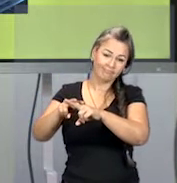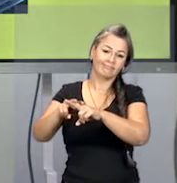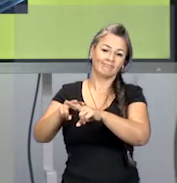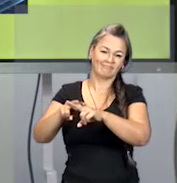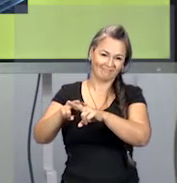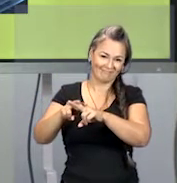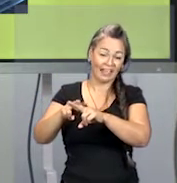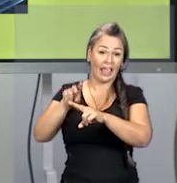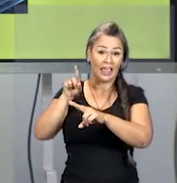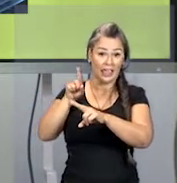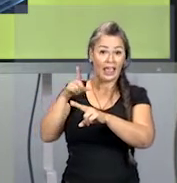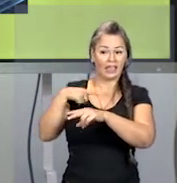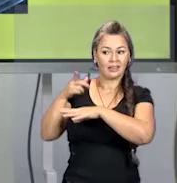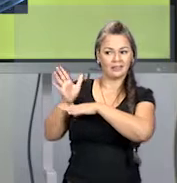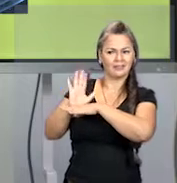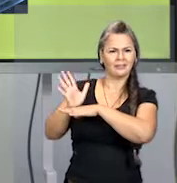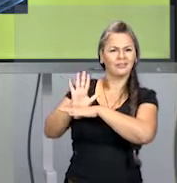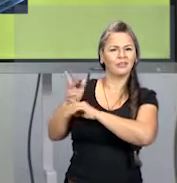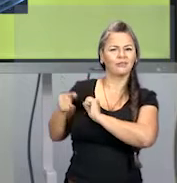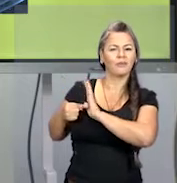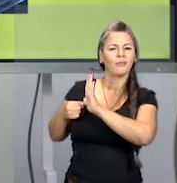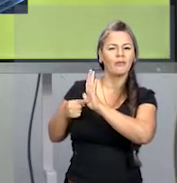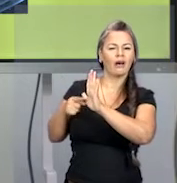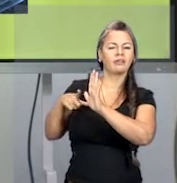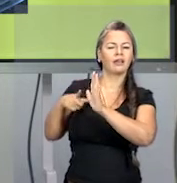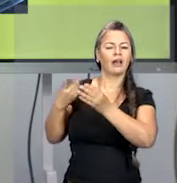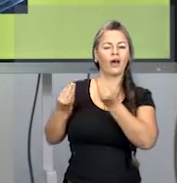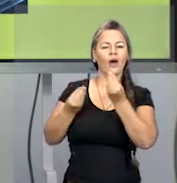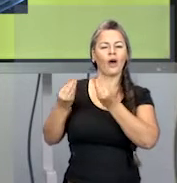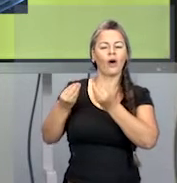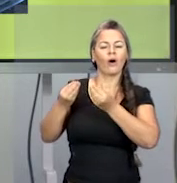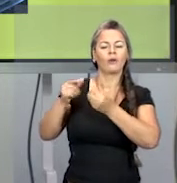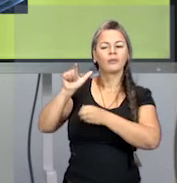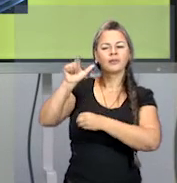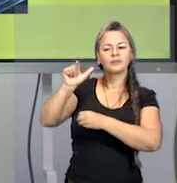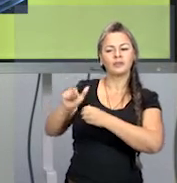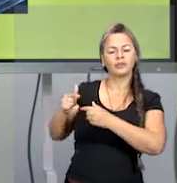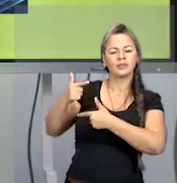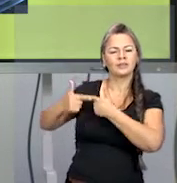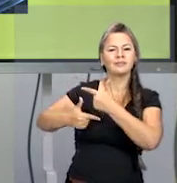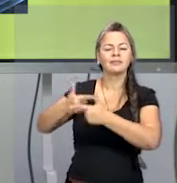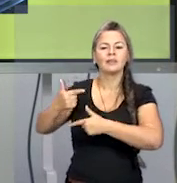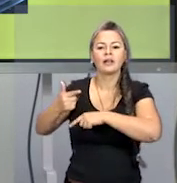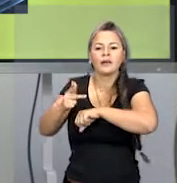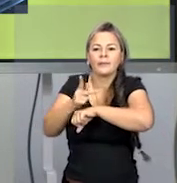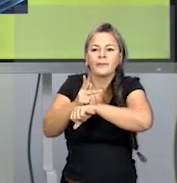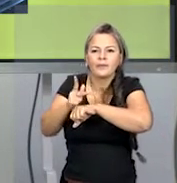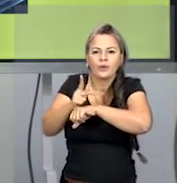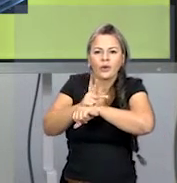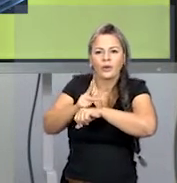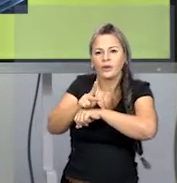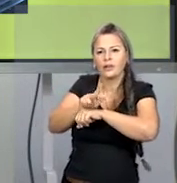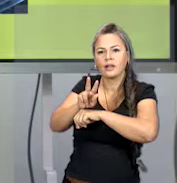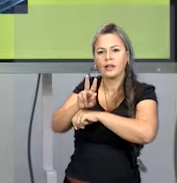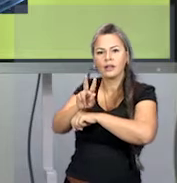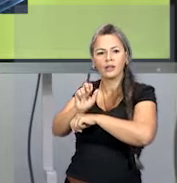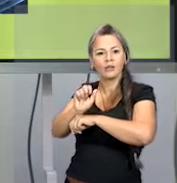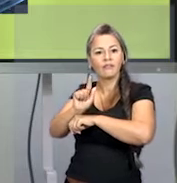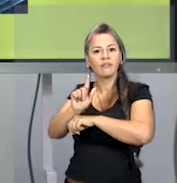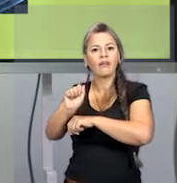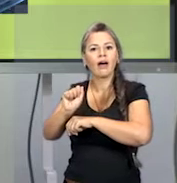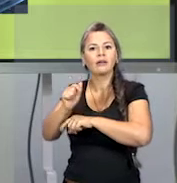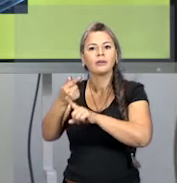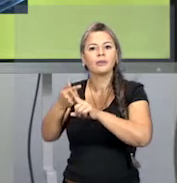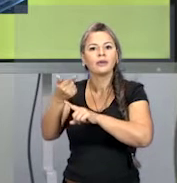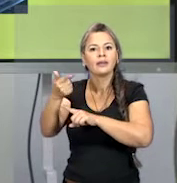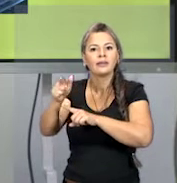organização dos trabalhadores, a busca diária por um trabalho, porque ainda não havia um contrato de trabalho